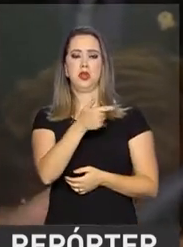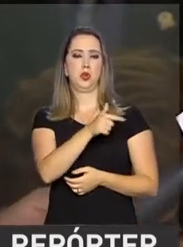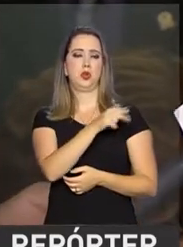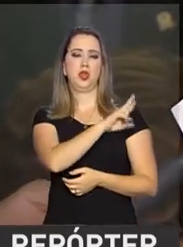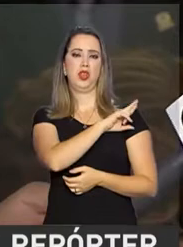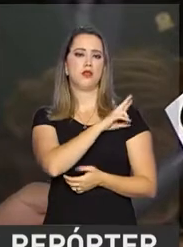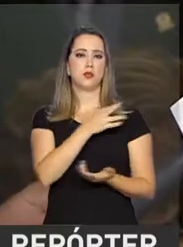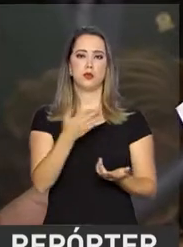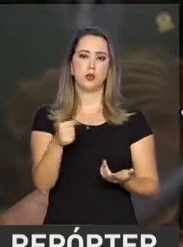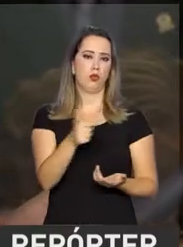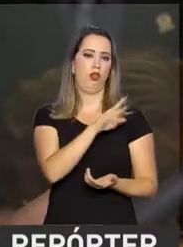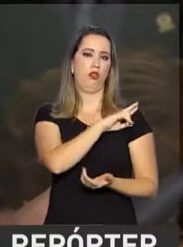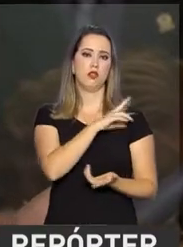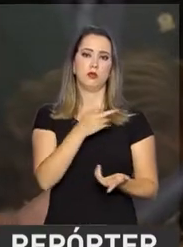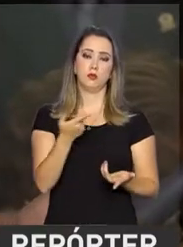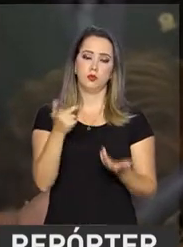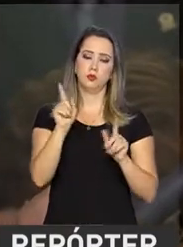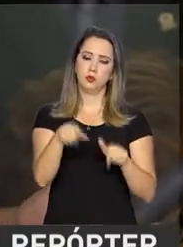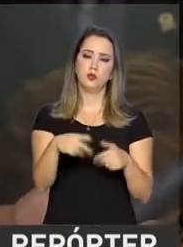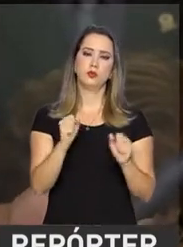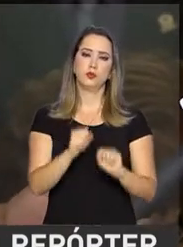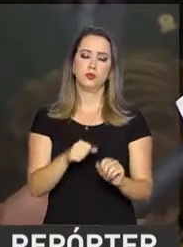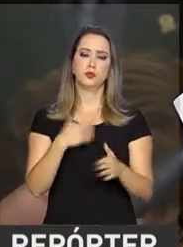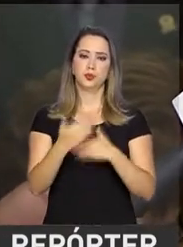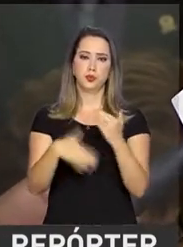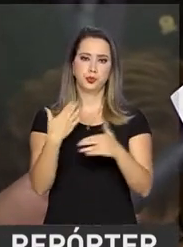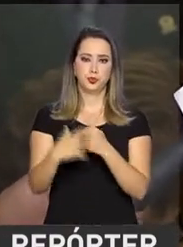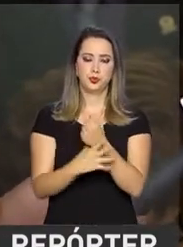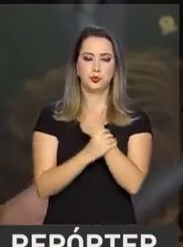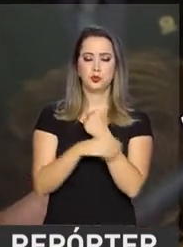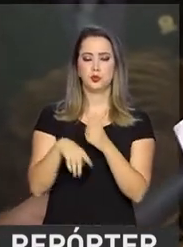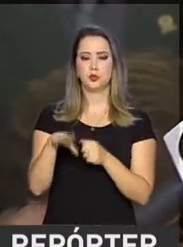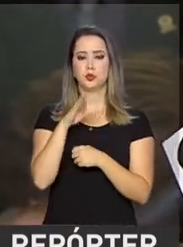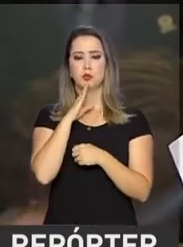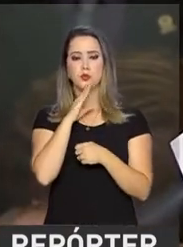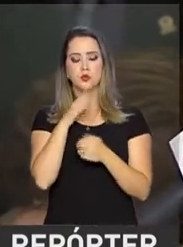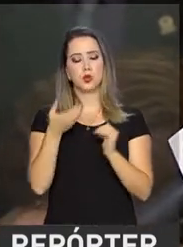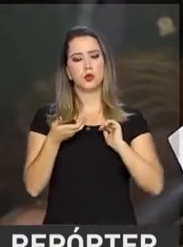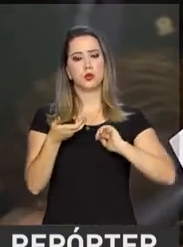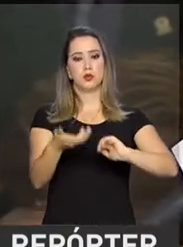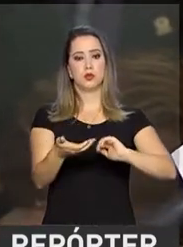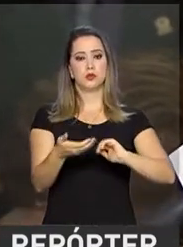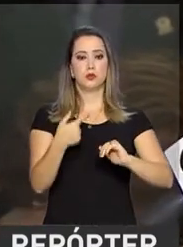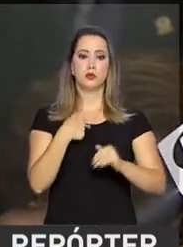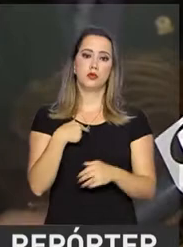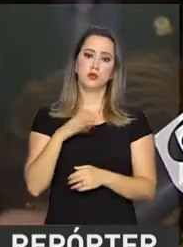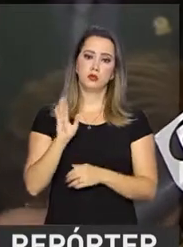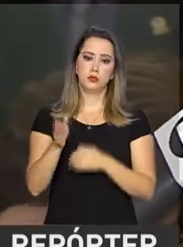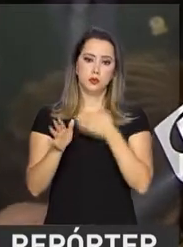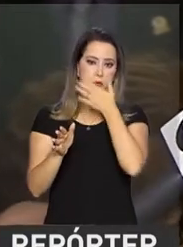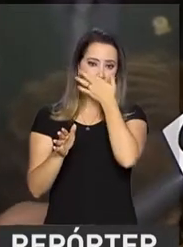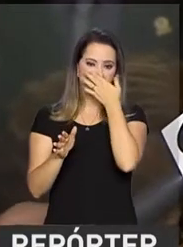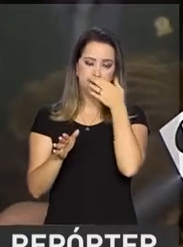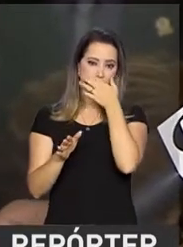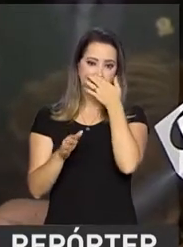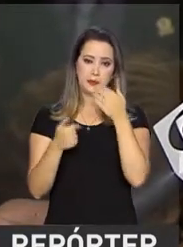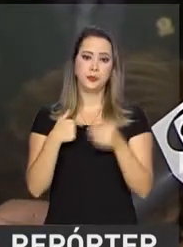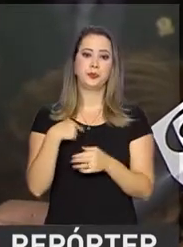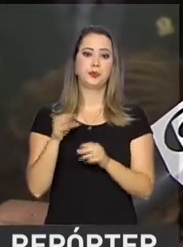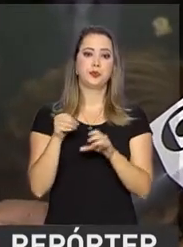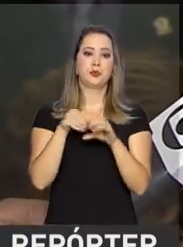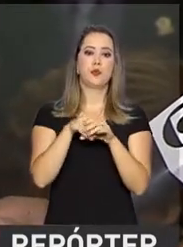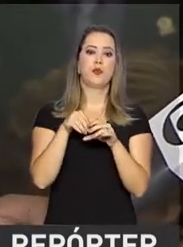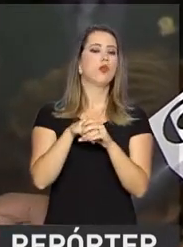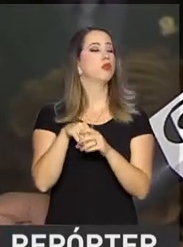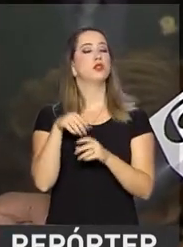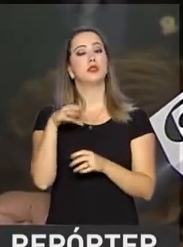então esses fatores permite que nós tenhamos hoje uma segurança porque nós conhecemos o congresso nacional inclusive sou membro do